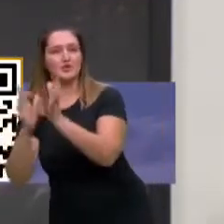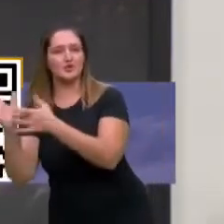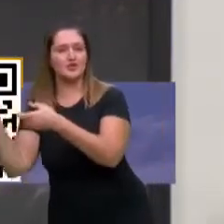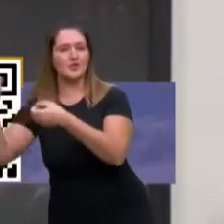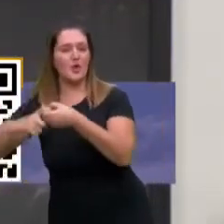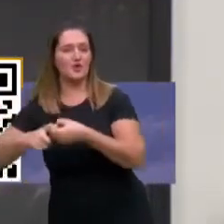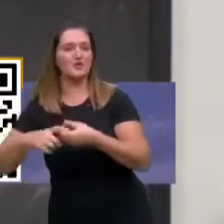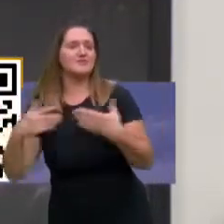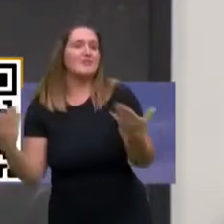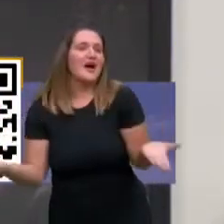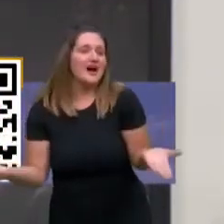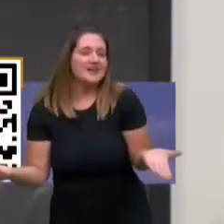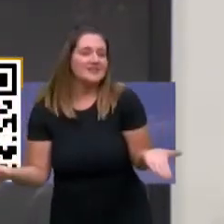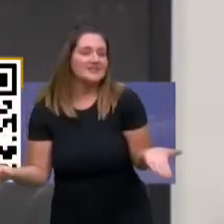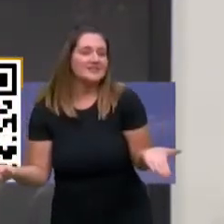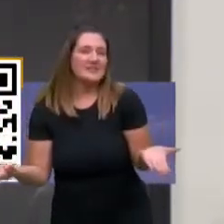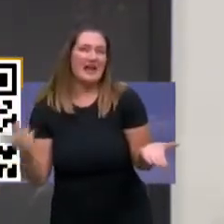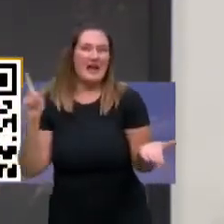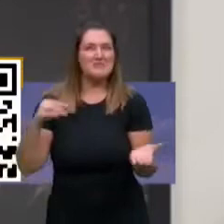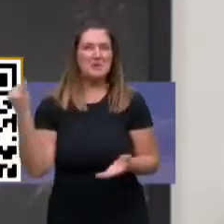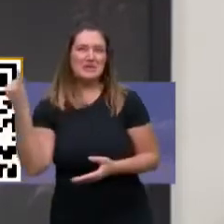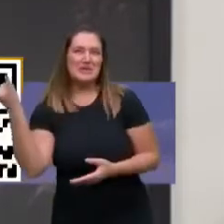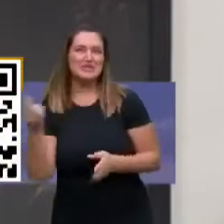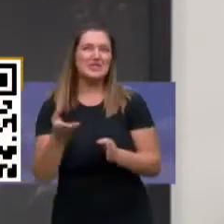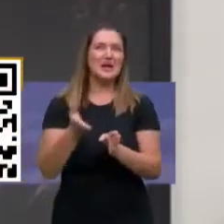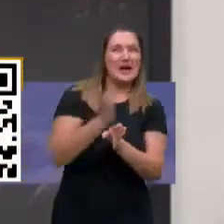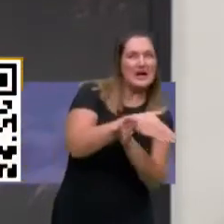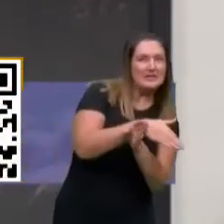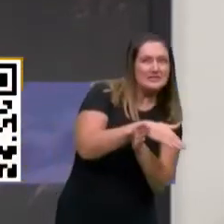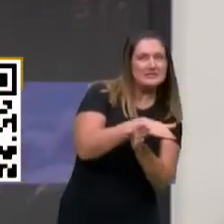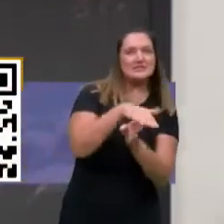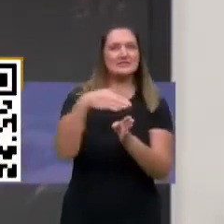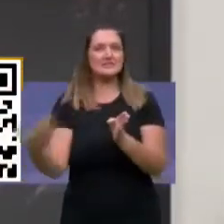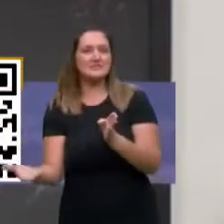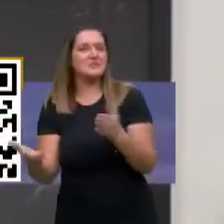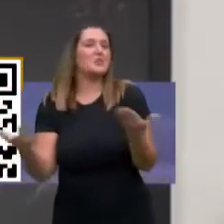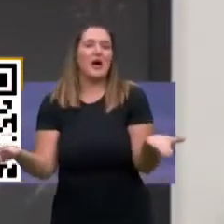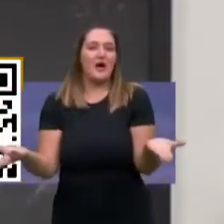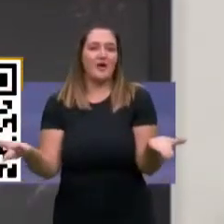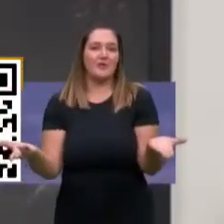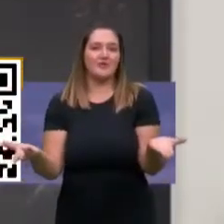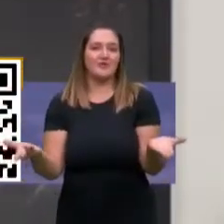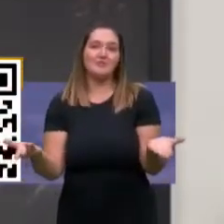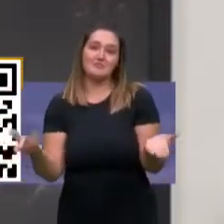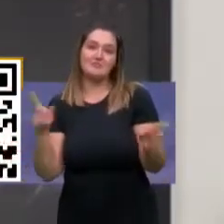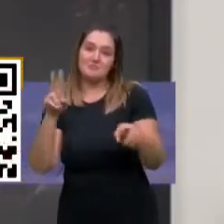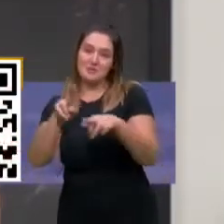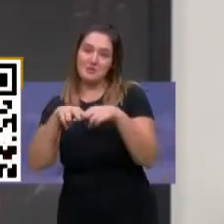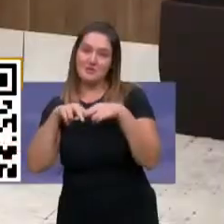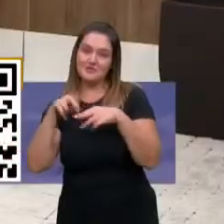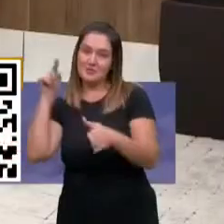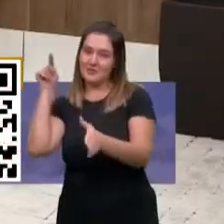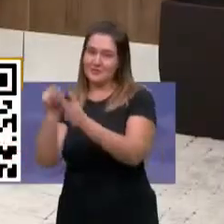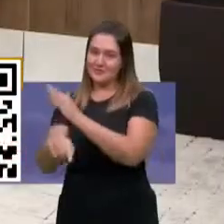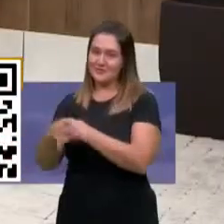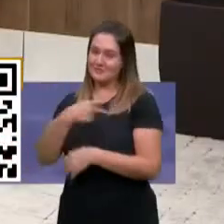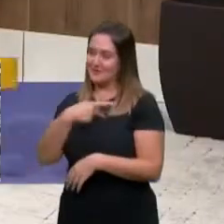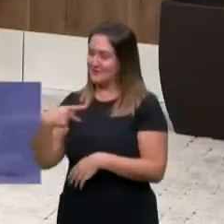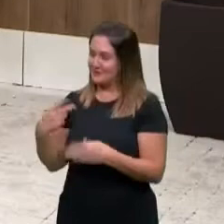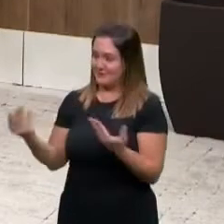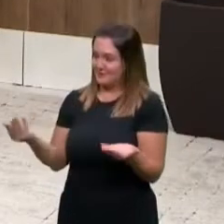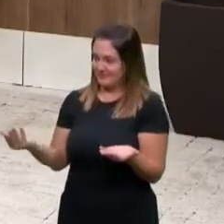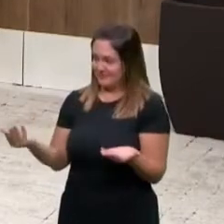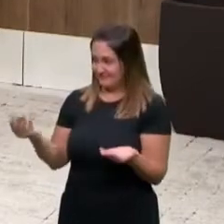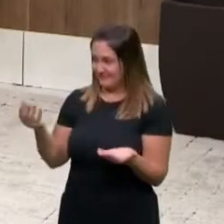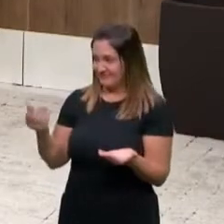saber quando esses mil anos ocorrem? Se antes ou depois da segunda vinda de Jesus? É claro que o nosso pastor está aqui, nosso professor também,